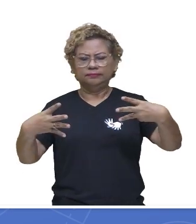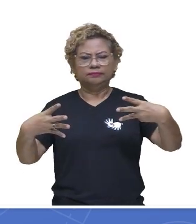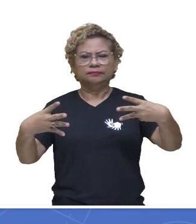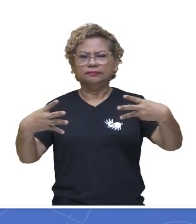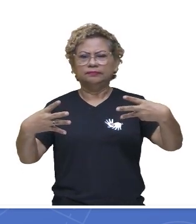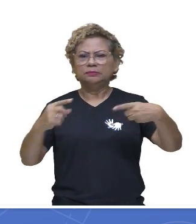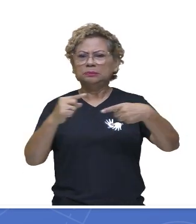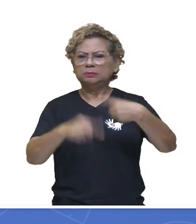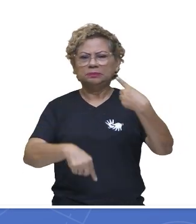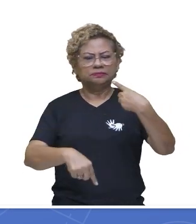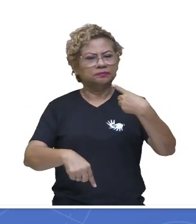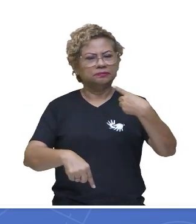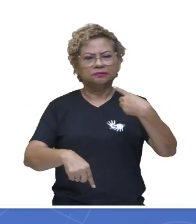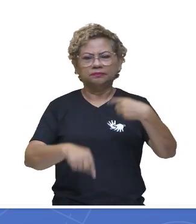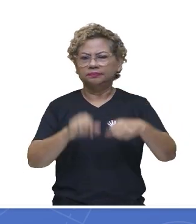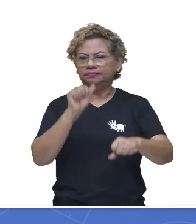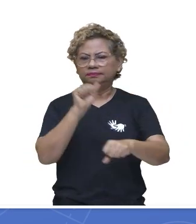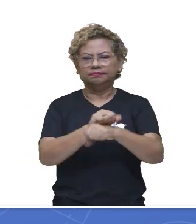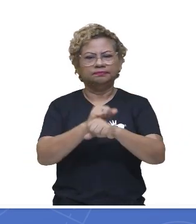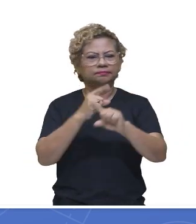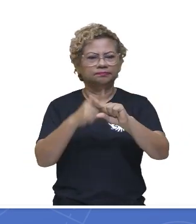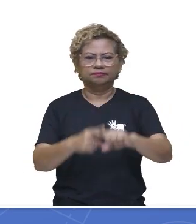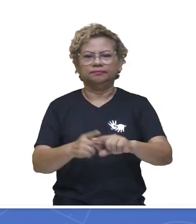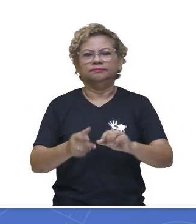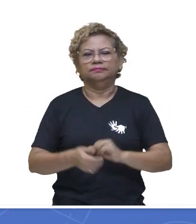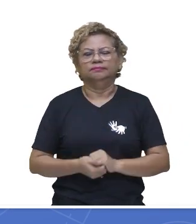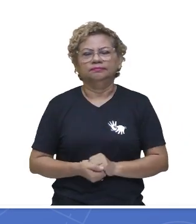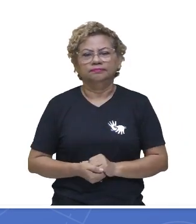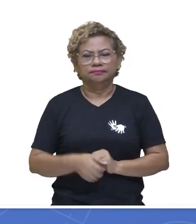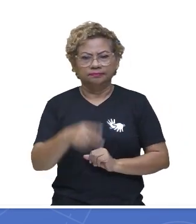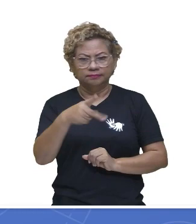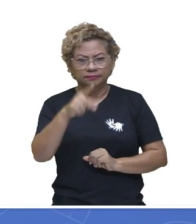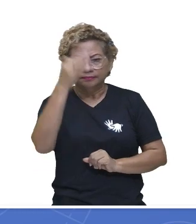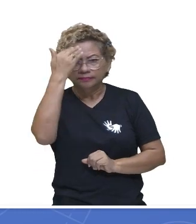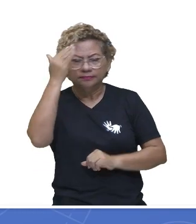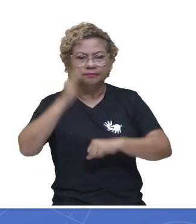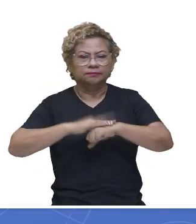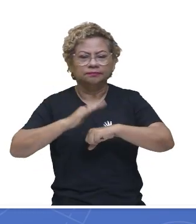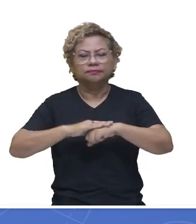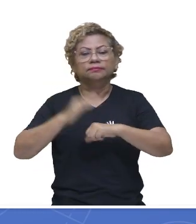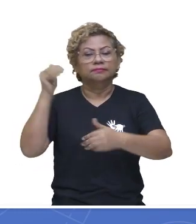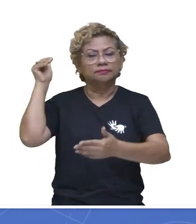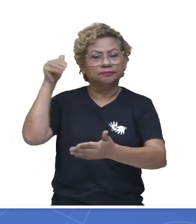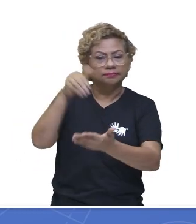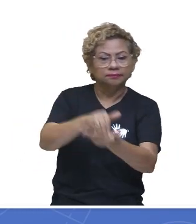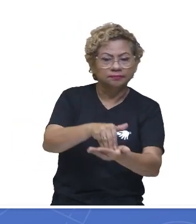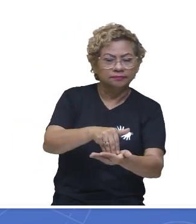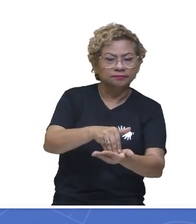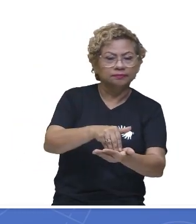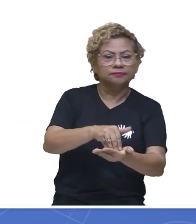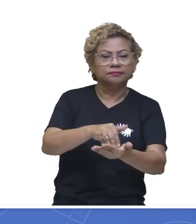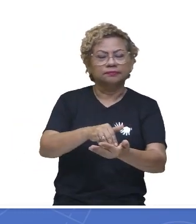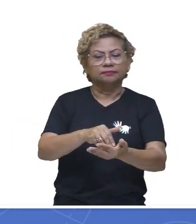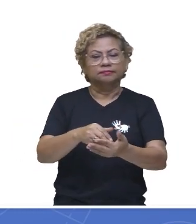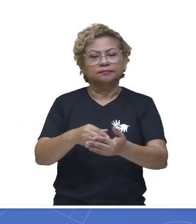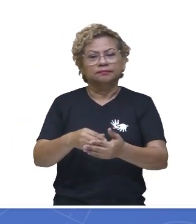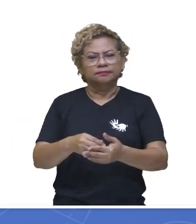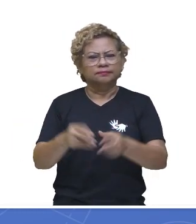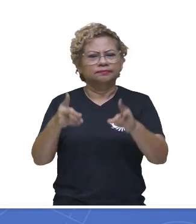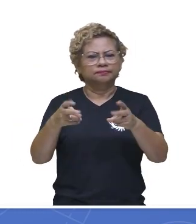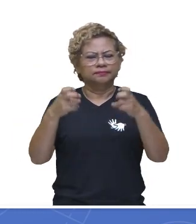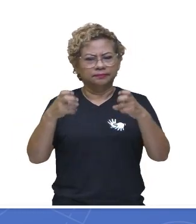tá? Para você saber que tipo de matriz você vai encontrar no final da multiplicação, olha os dois números da